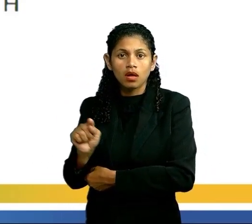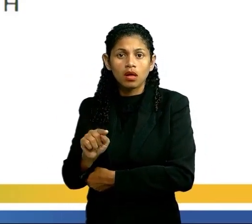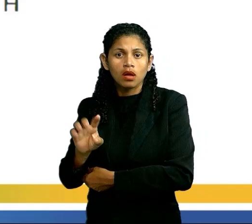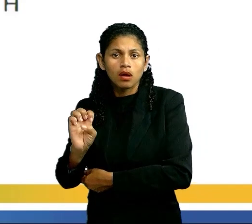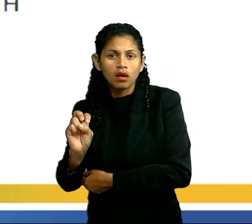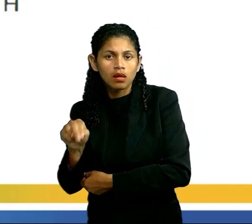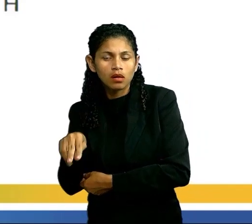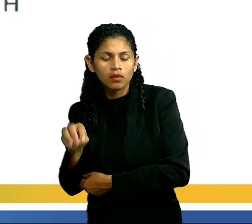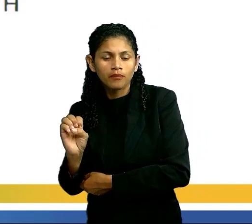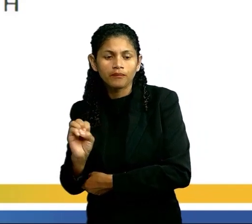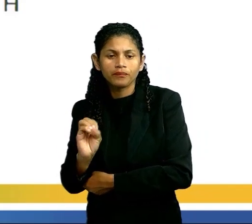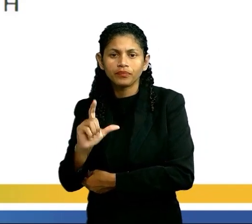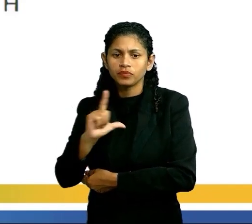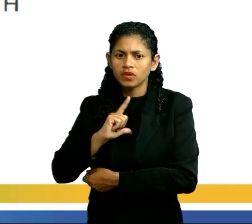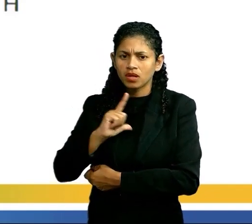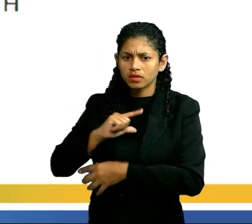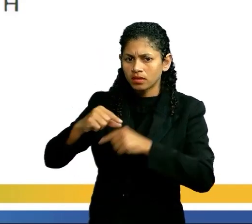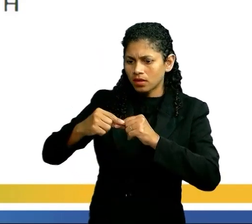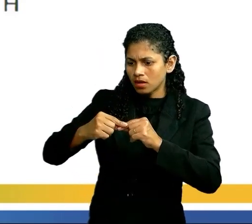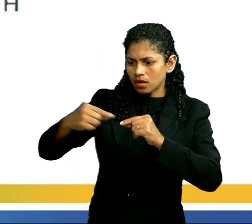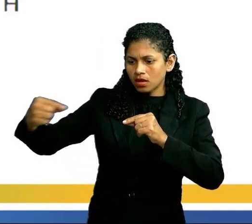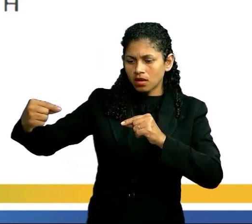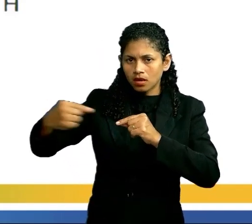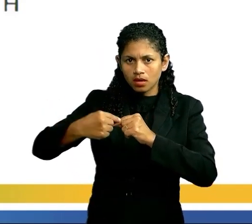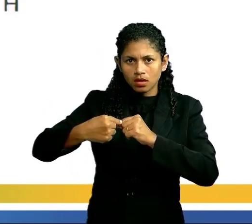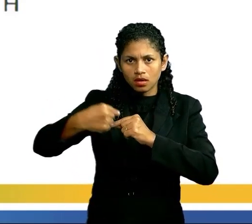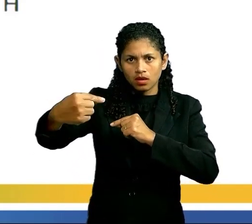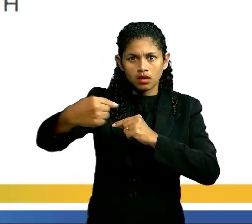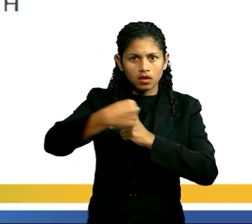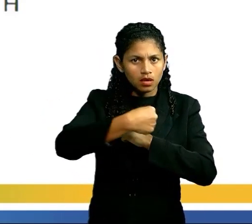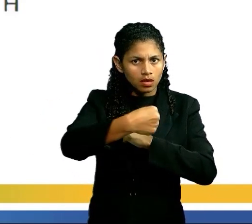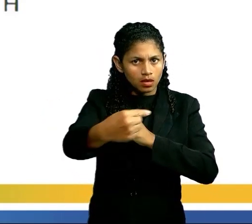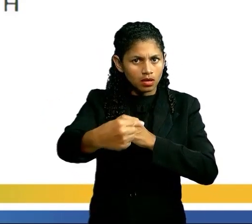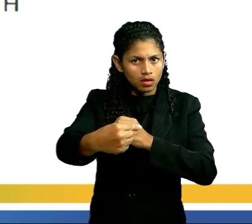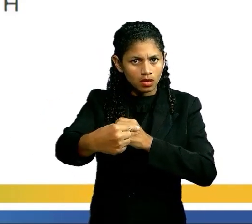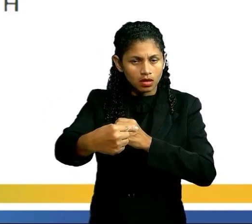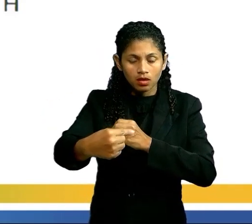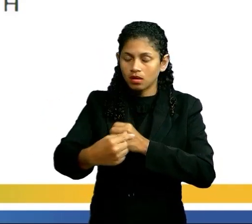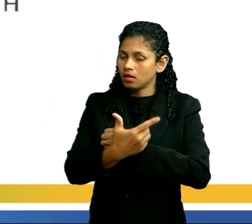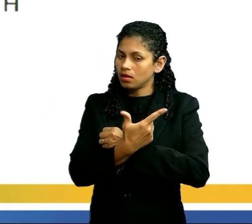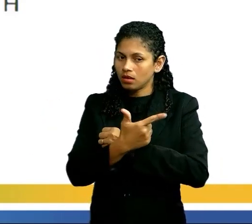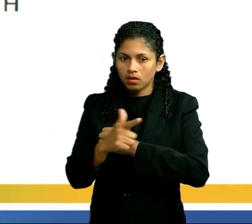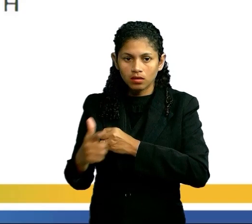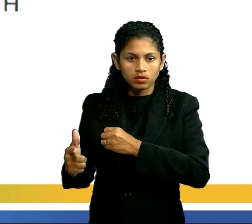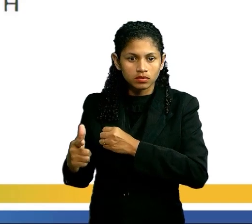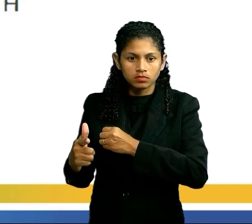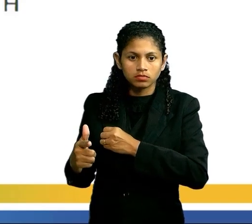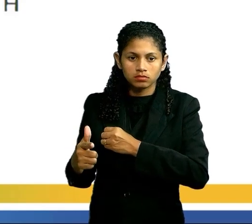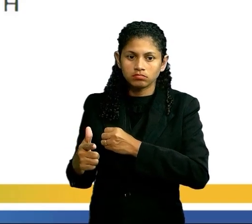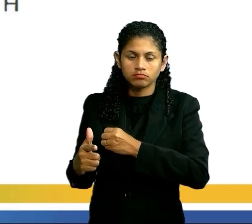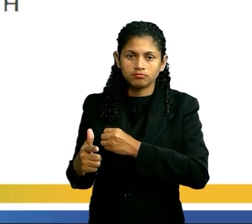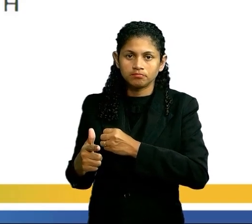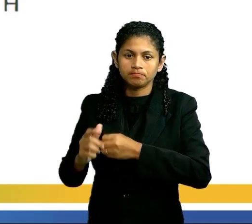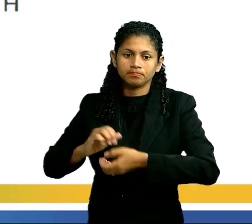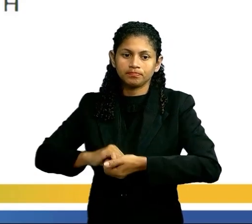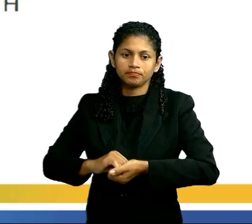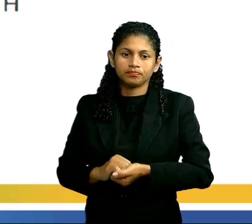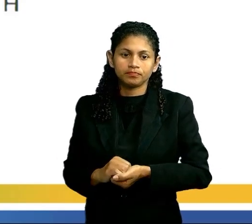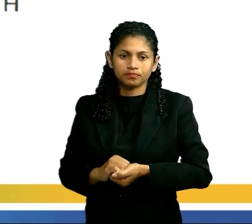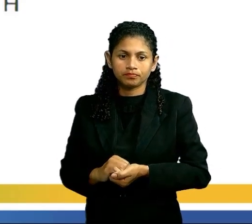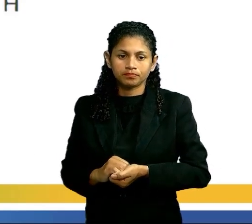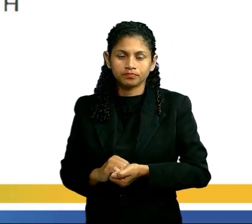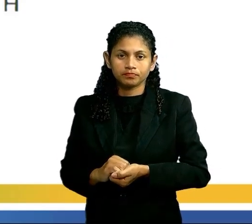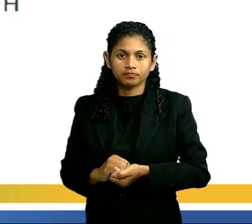e esses hidrogênios aí saindo do lado dos carbonos? Isso, pessoal, não é ramificação. Tá? Ramificação só